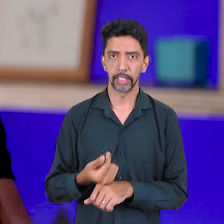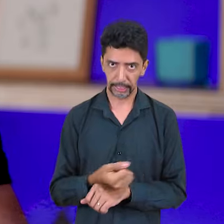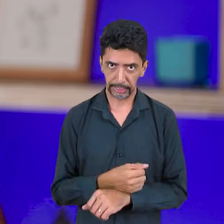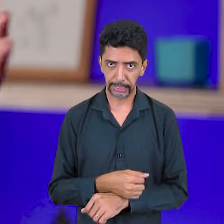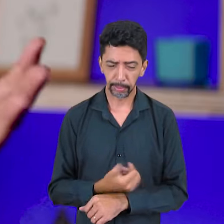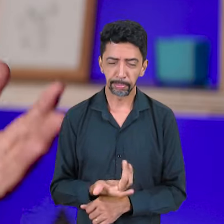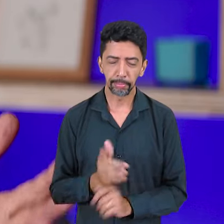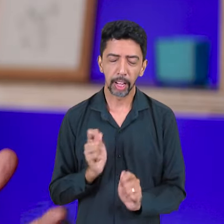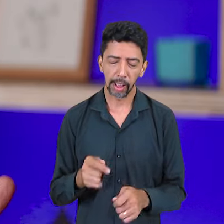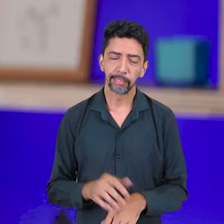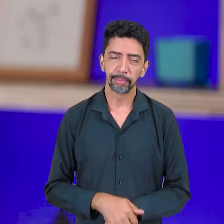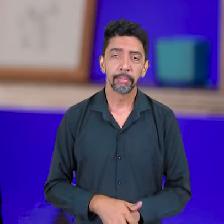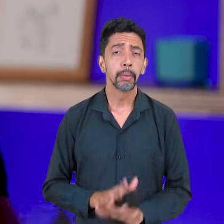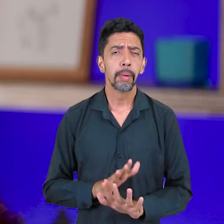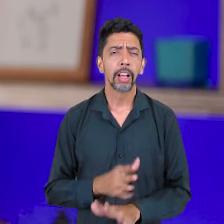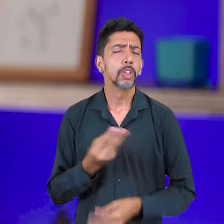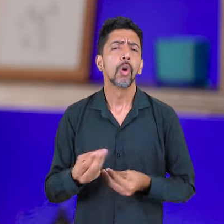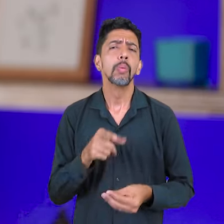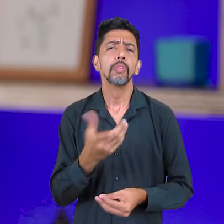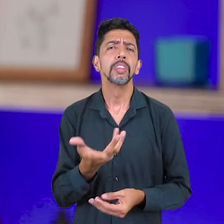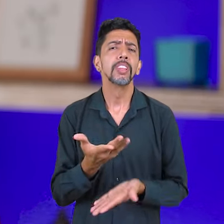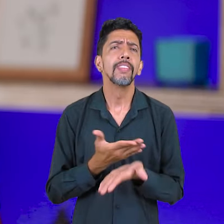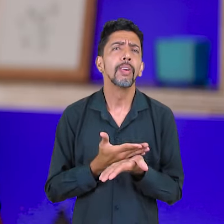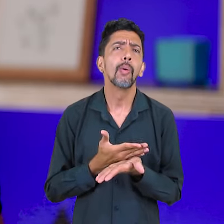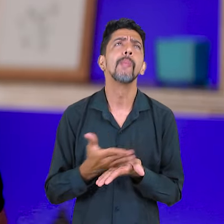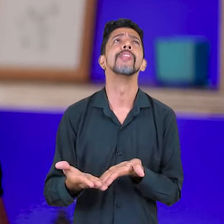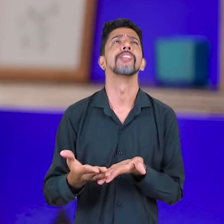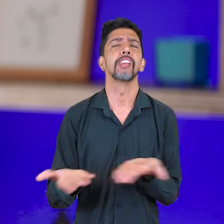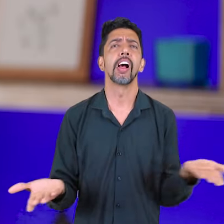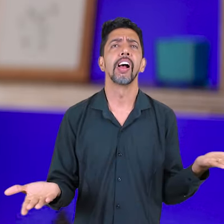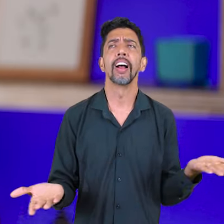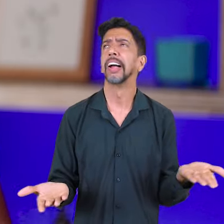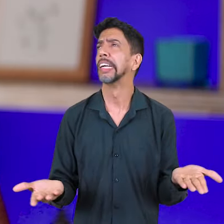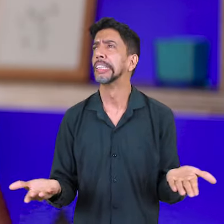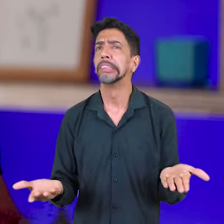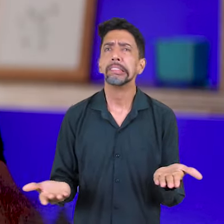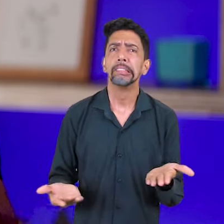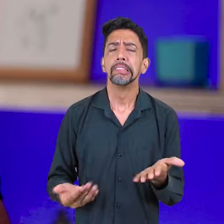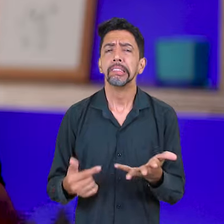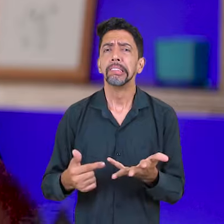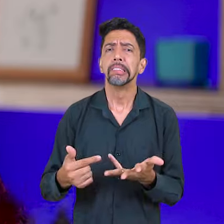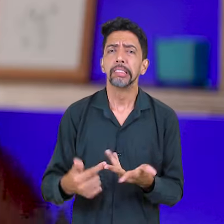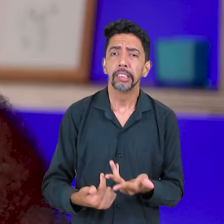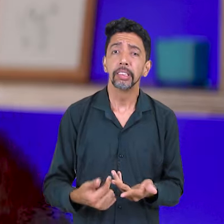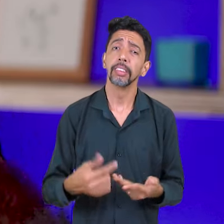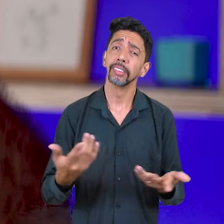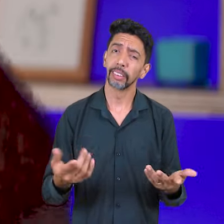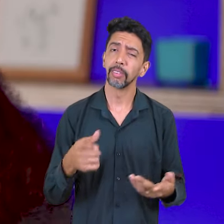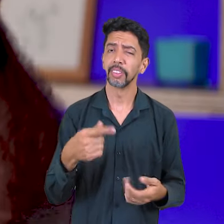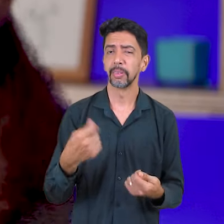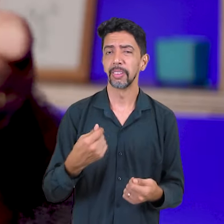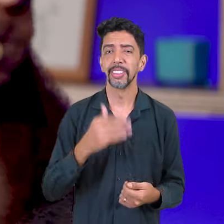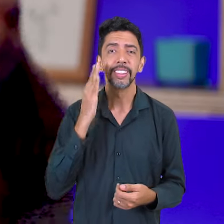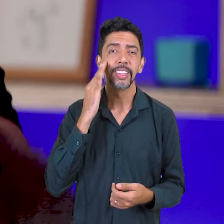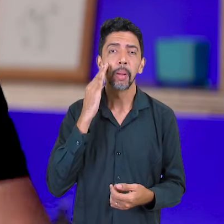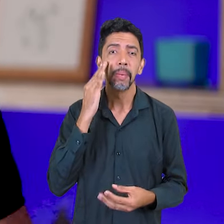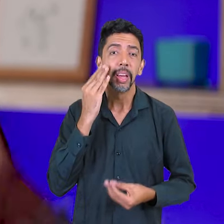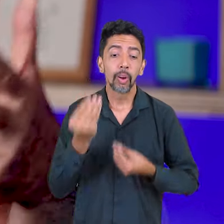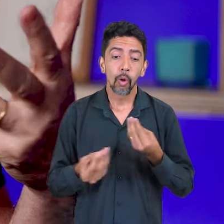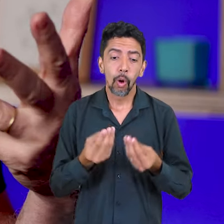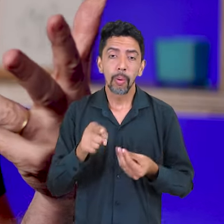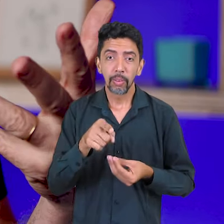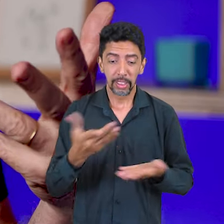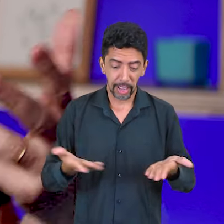o caminho onde iniciar toda essa trajetória é importante você saber o número do seu sapato da sua independência